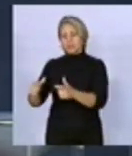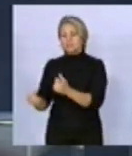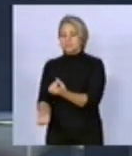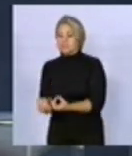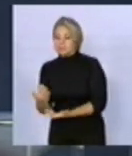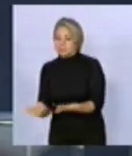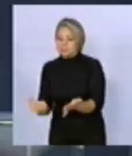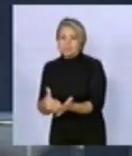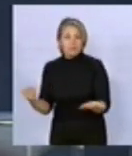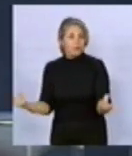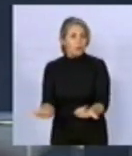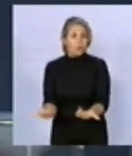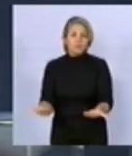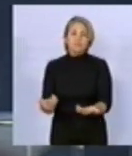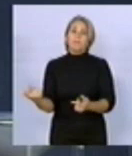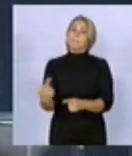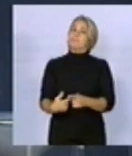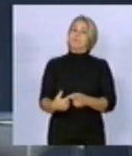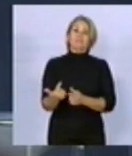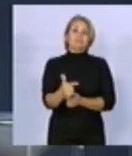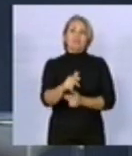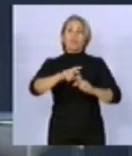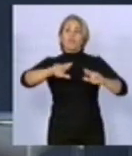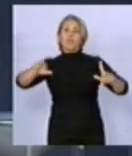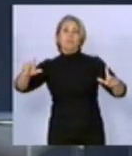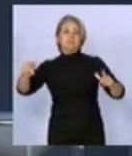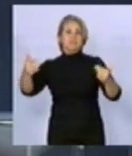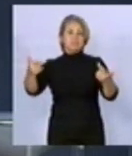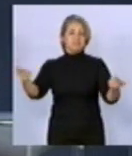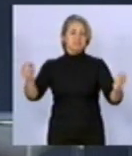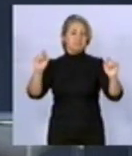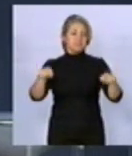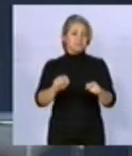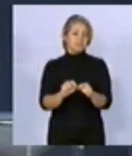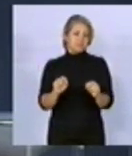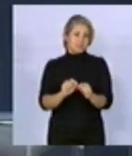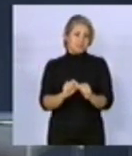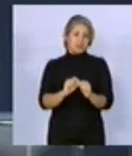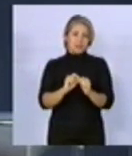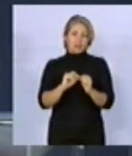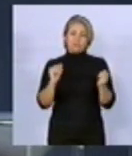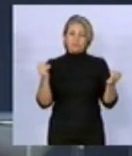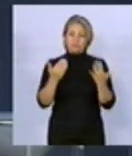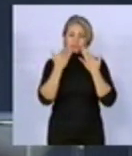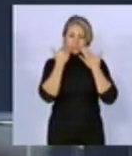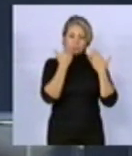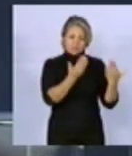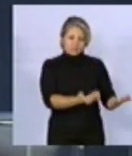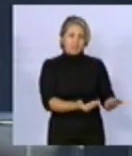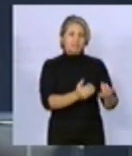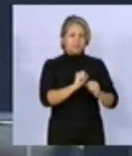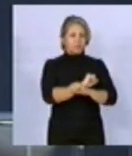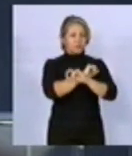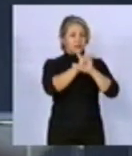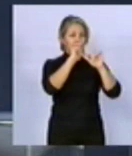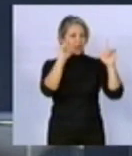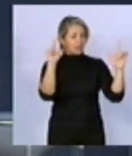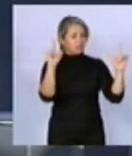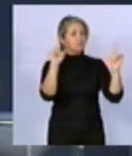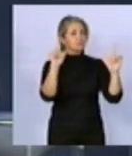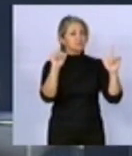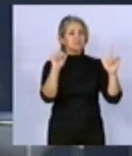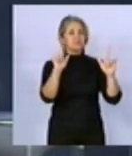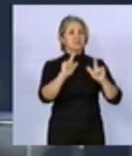porque não temos ainda alternativas as alternativas que foram apresentadas é ficou muito claro que elas são